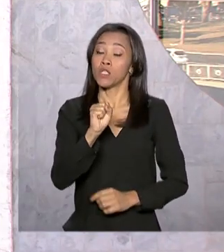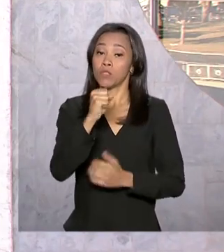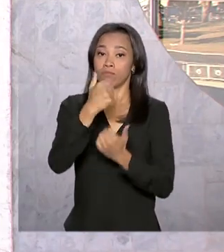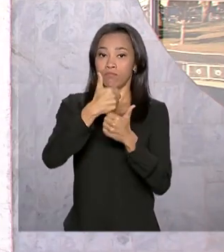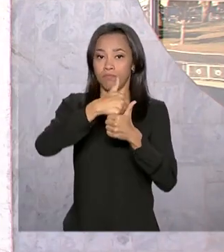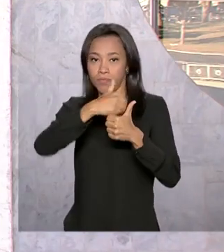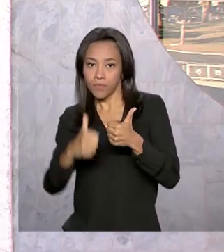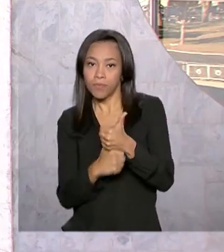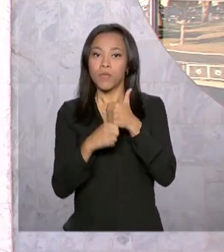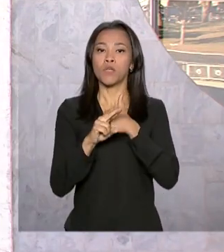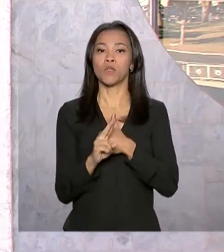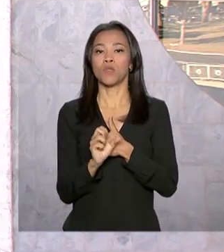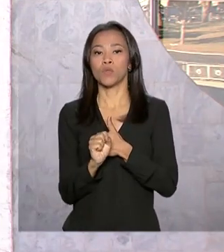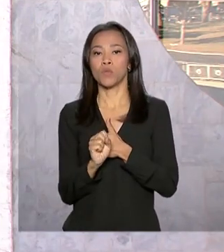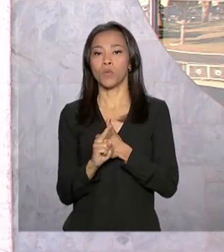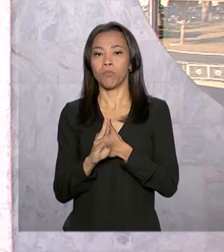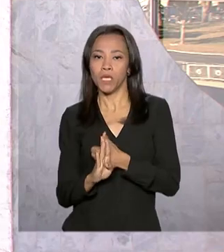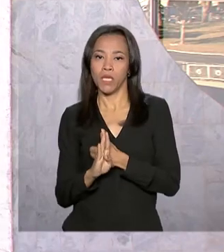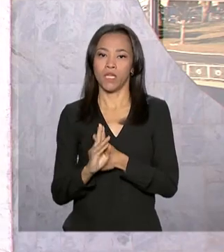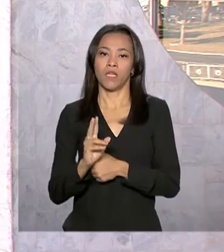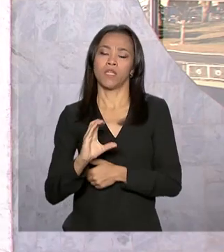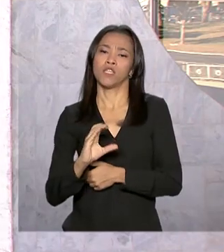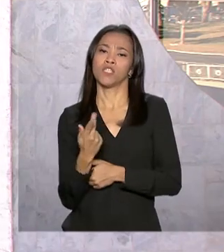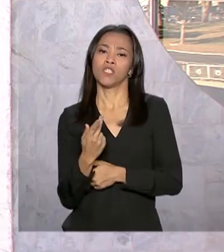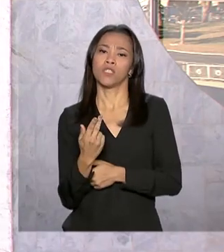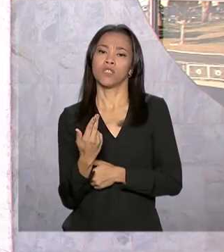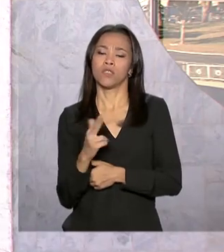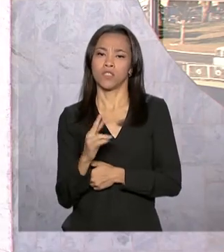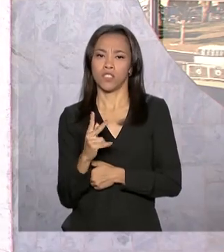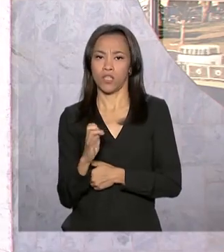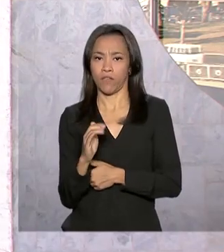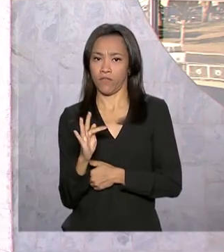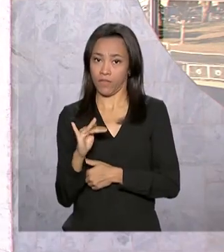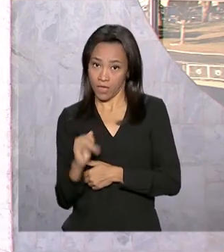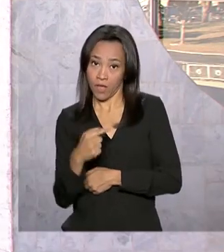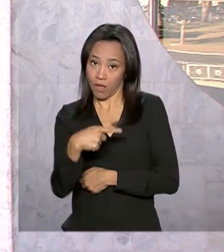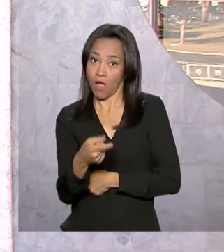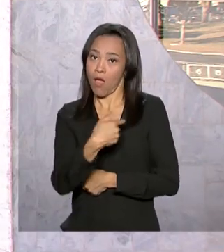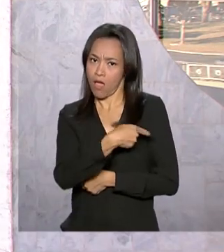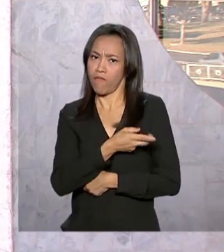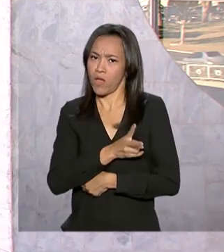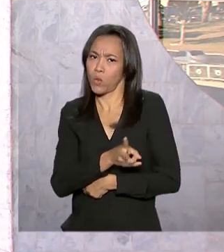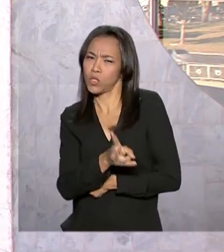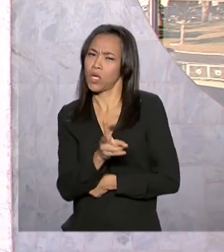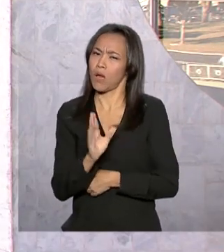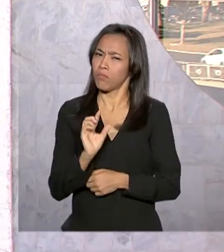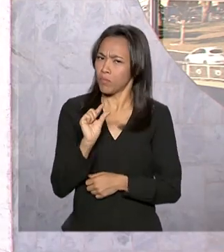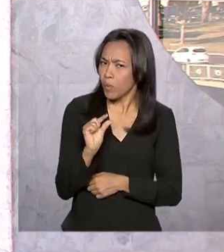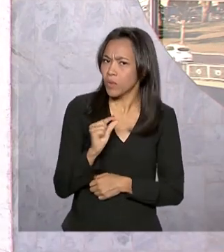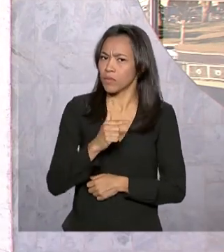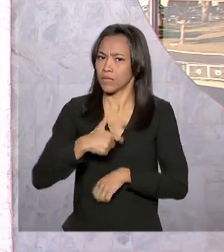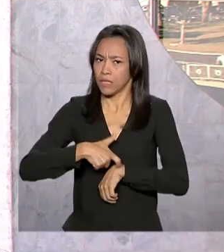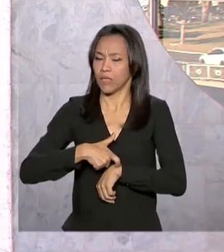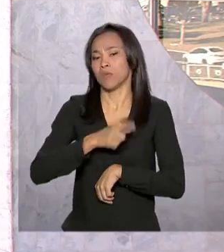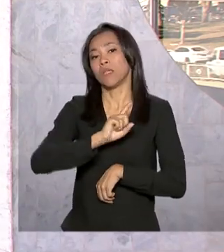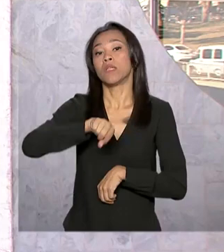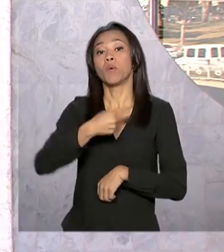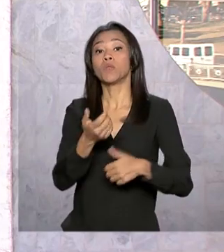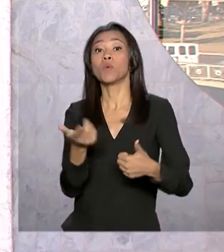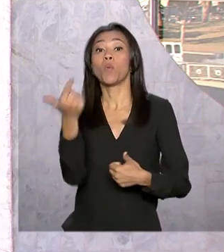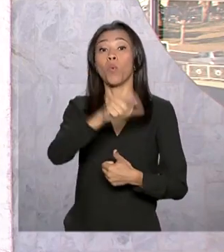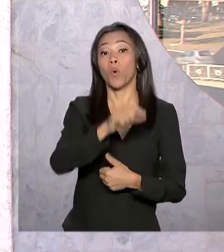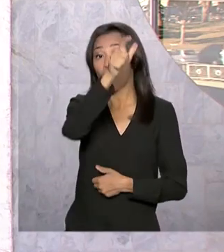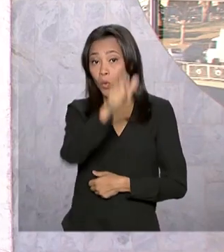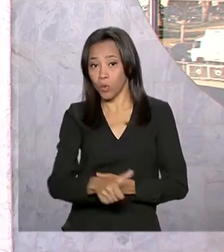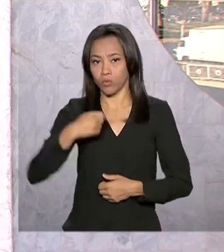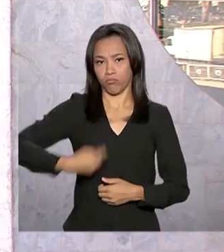Secretaria de Assuntos Jurídicos da Presidência da República, cargo que deve continuar ocupando pelo menos por enquanto. O general Floriano Peixoto,